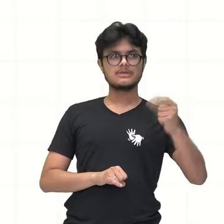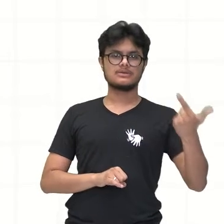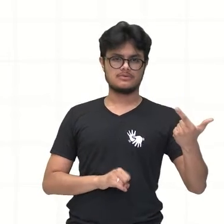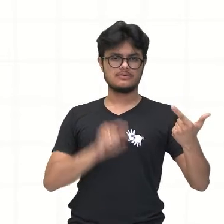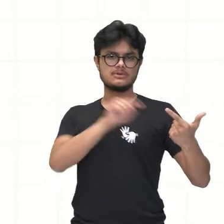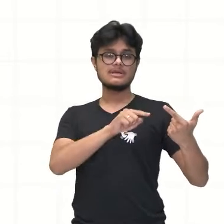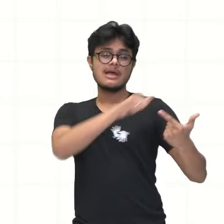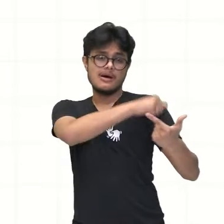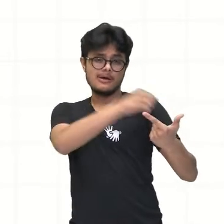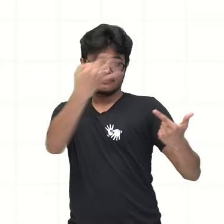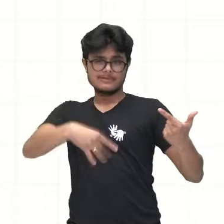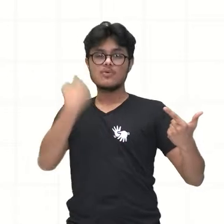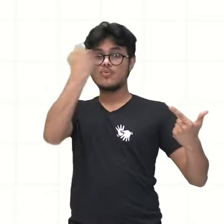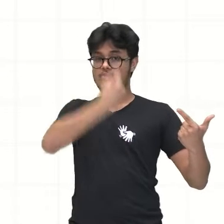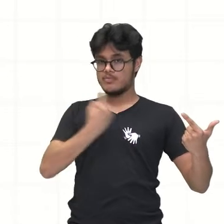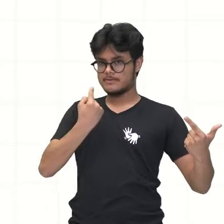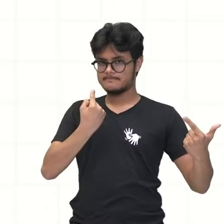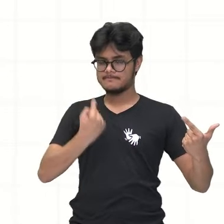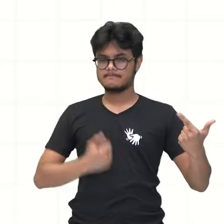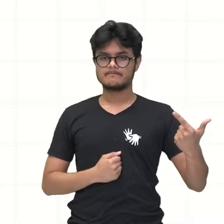né, responderam 1 hora,